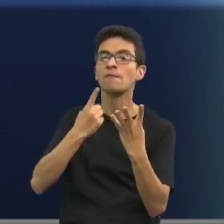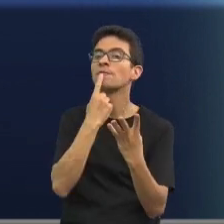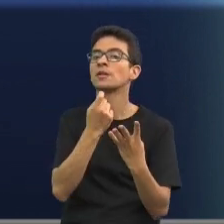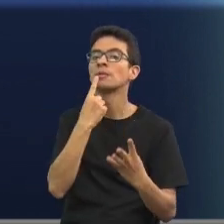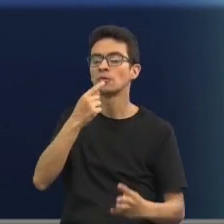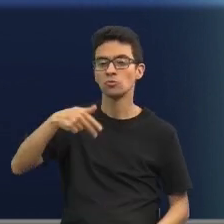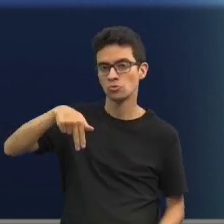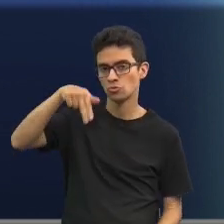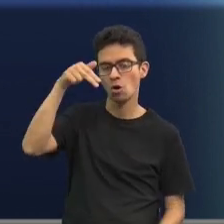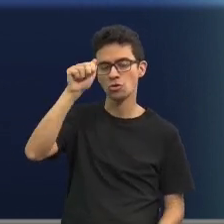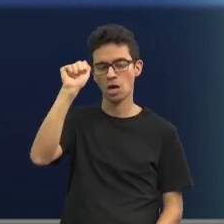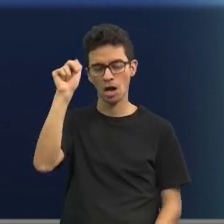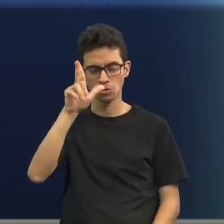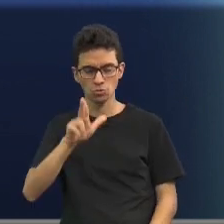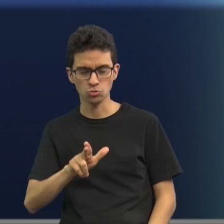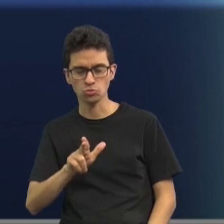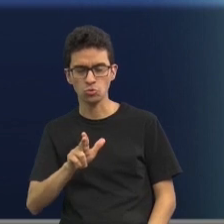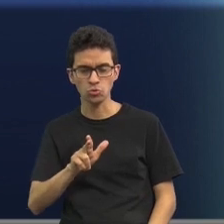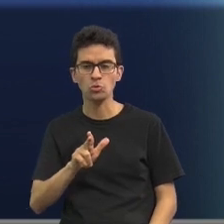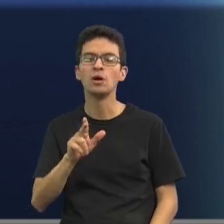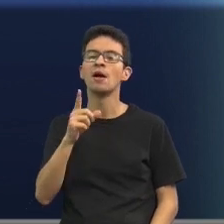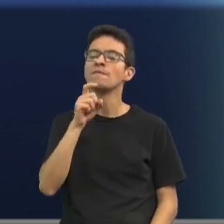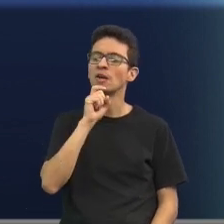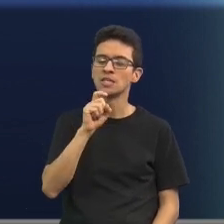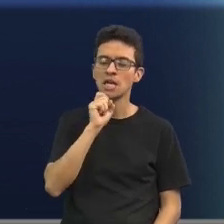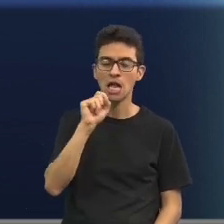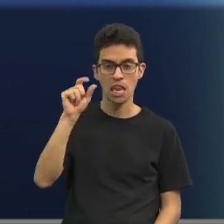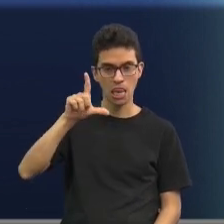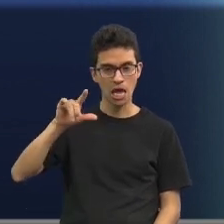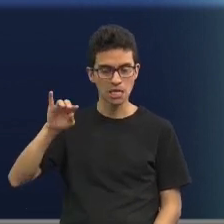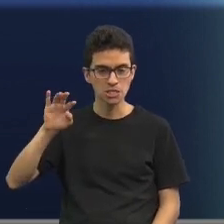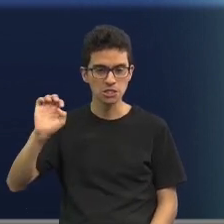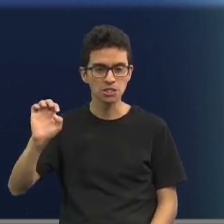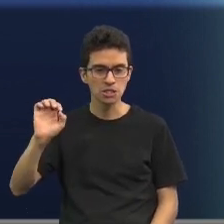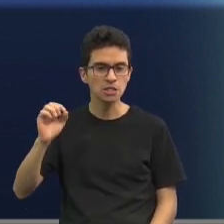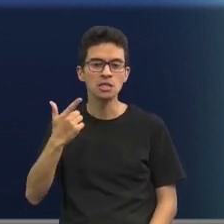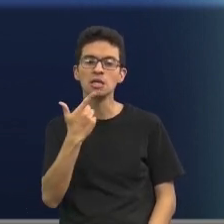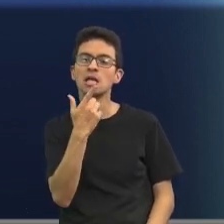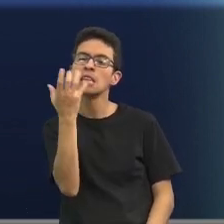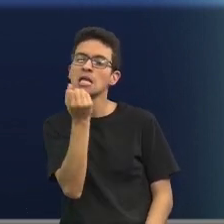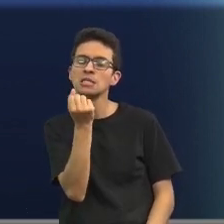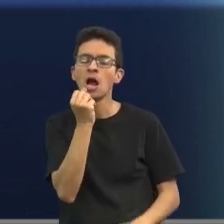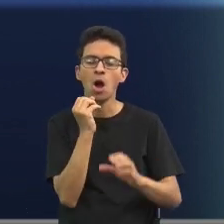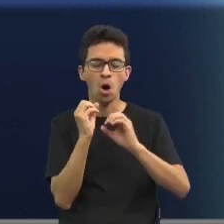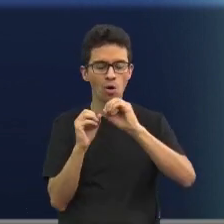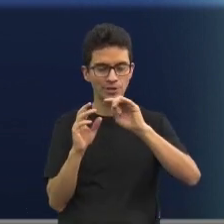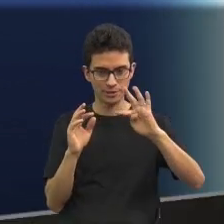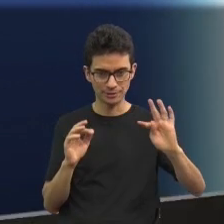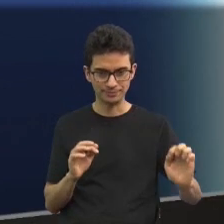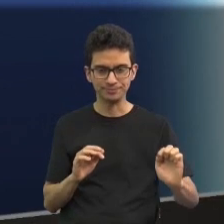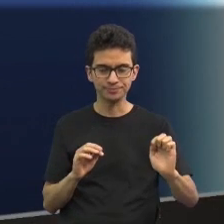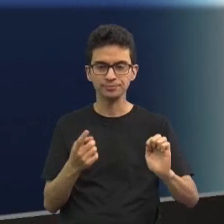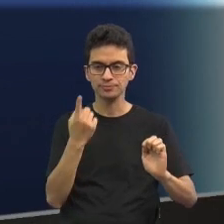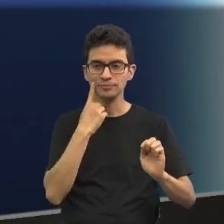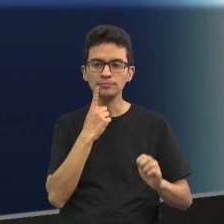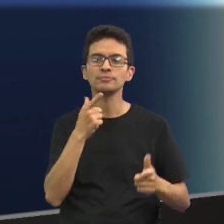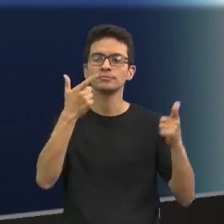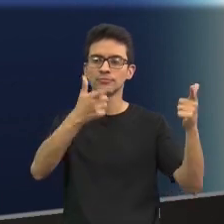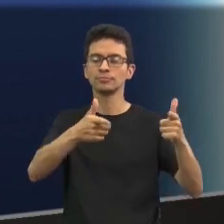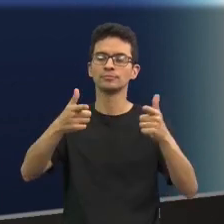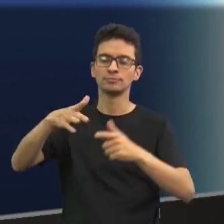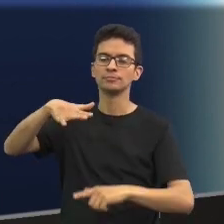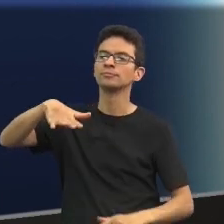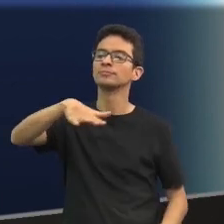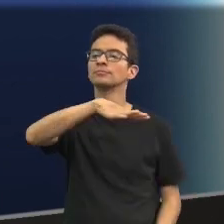norte azul verde leste e laranja oeste a participação das populações dessas regiões na